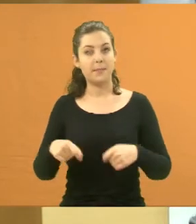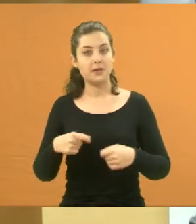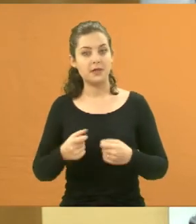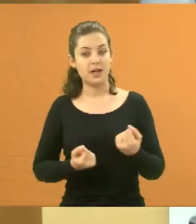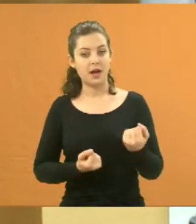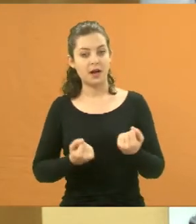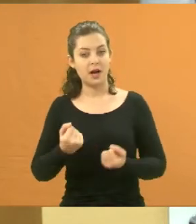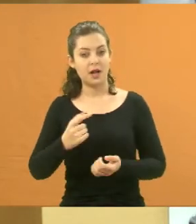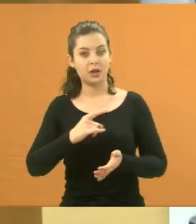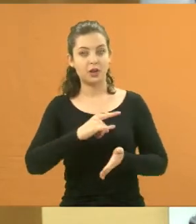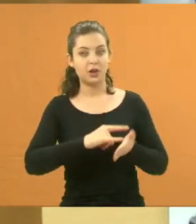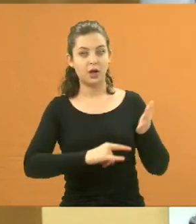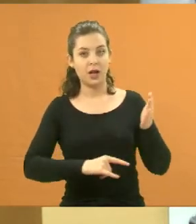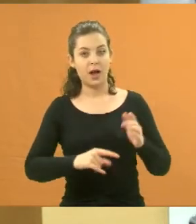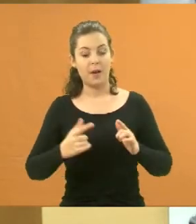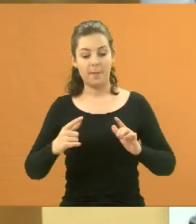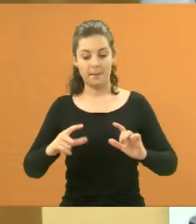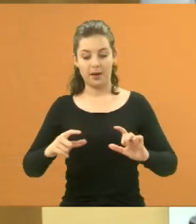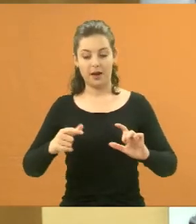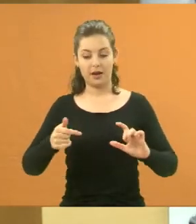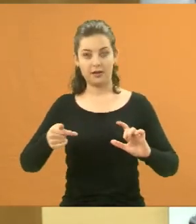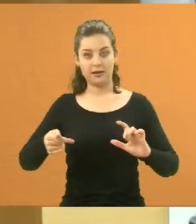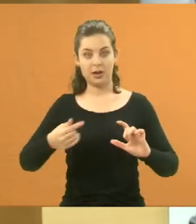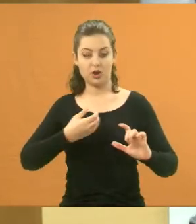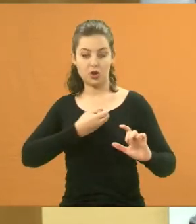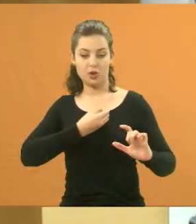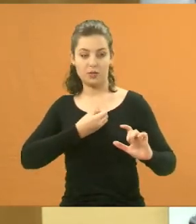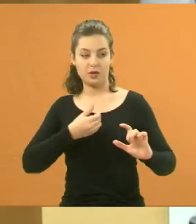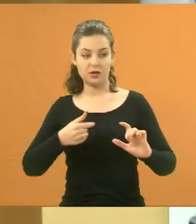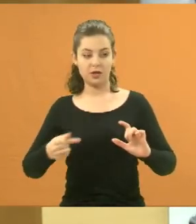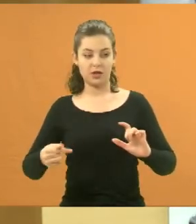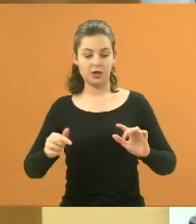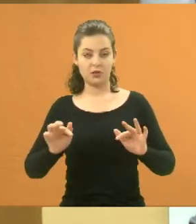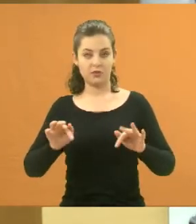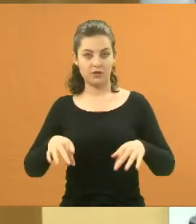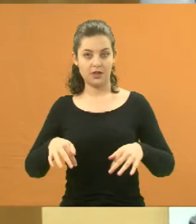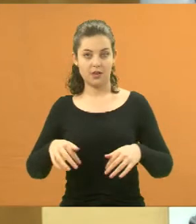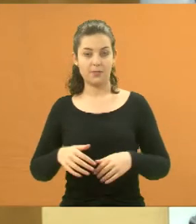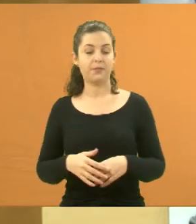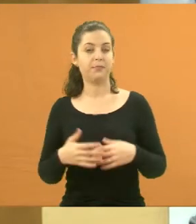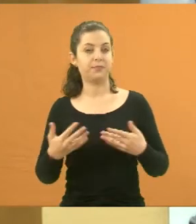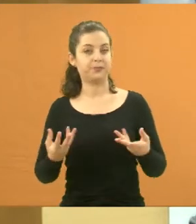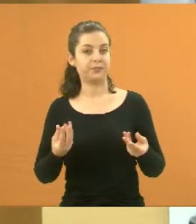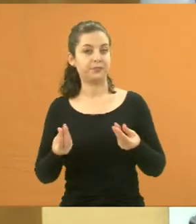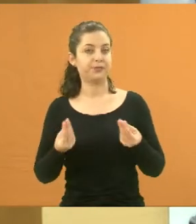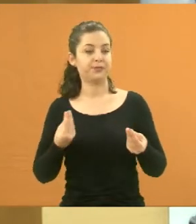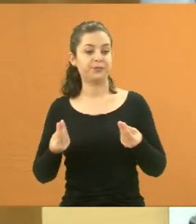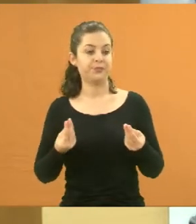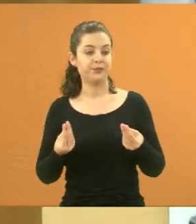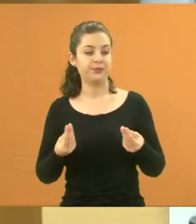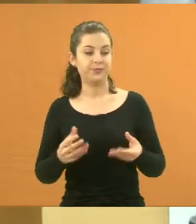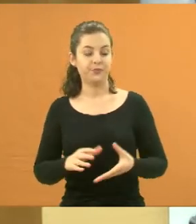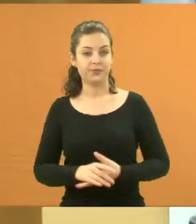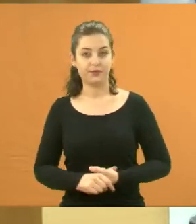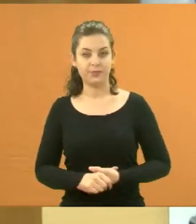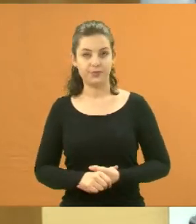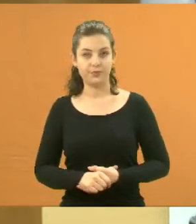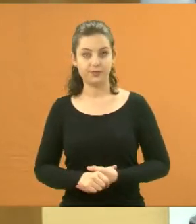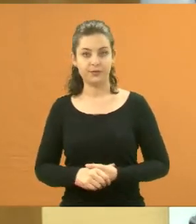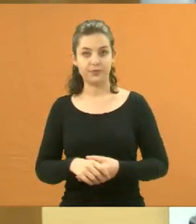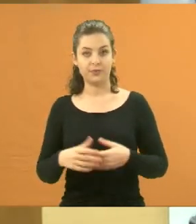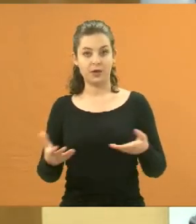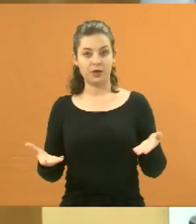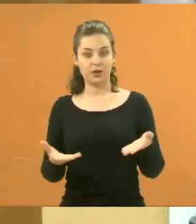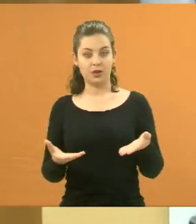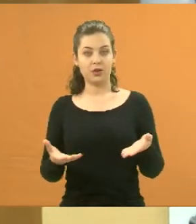é placa com final 7. Né? Então, a gente vê mais ou menos como funciona isso. E aí,